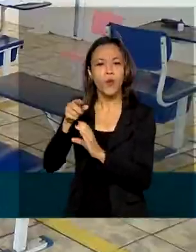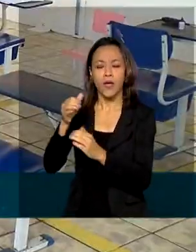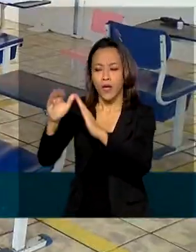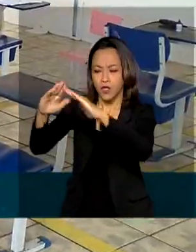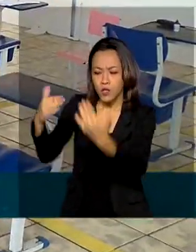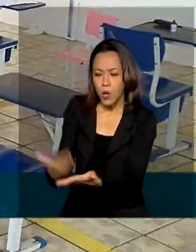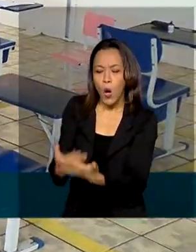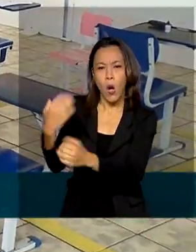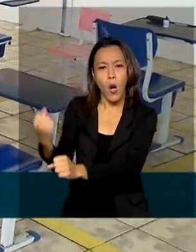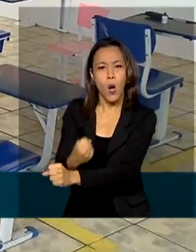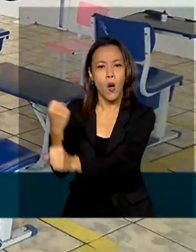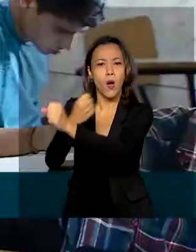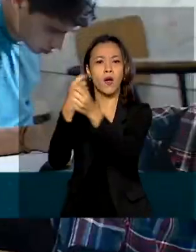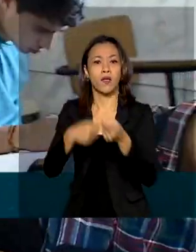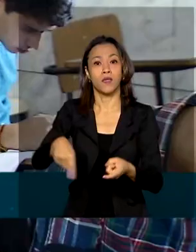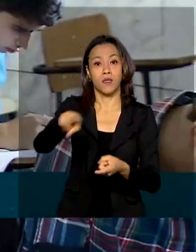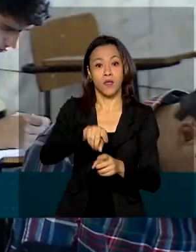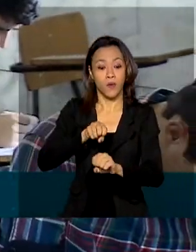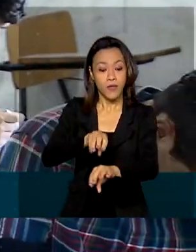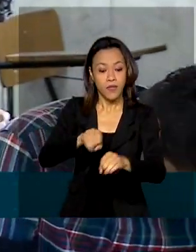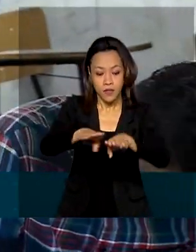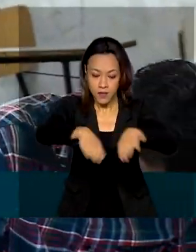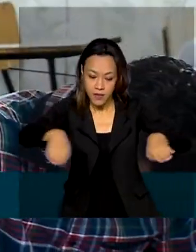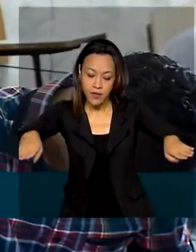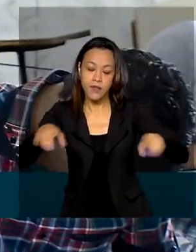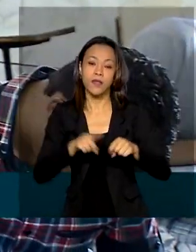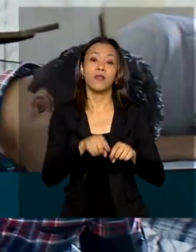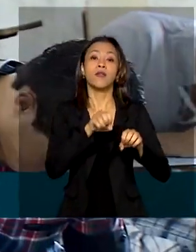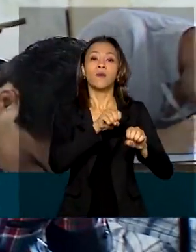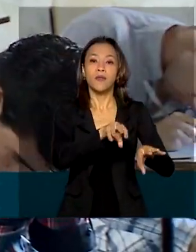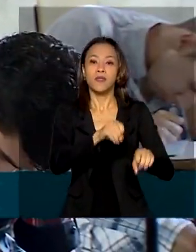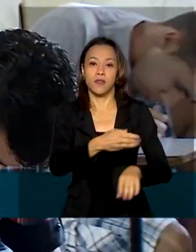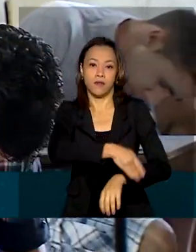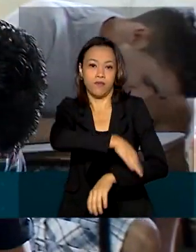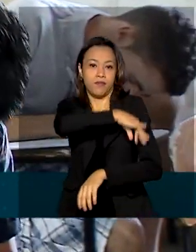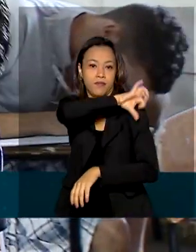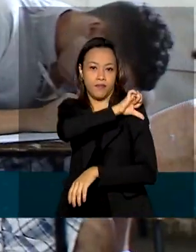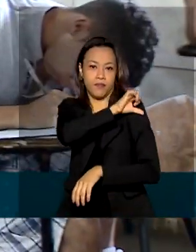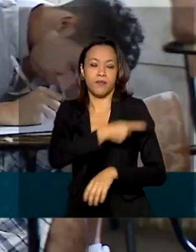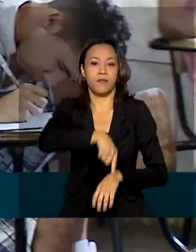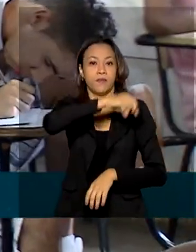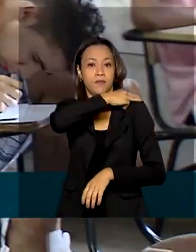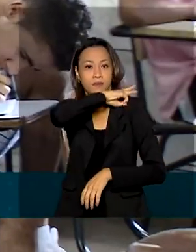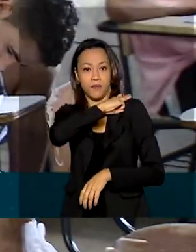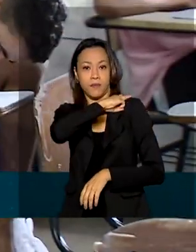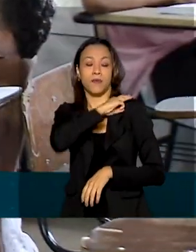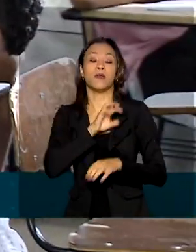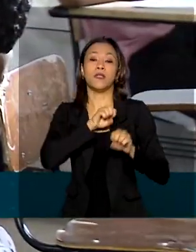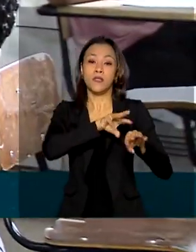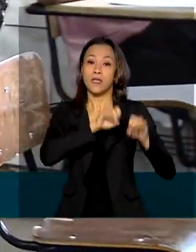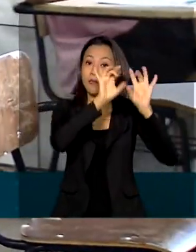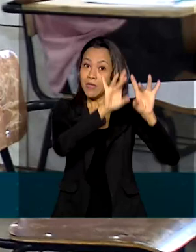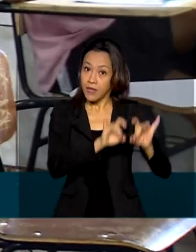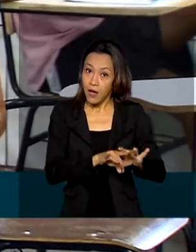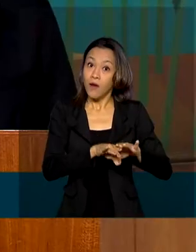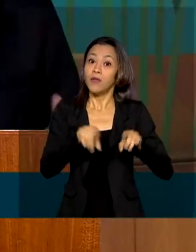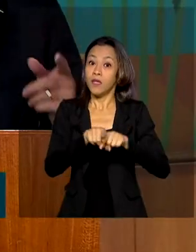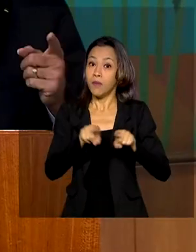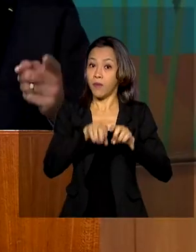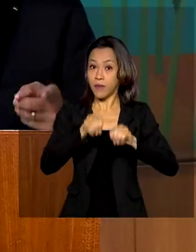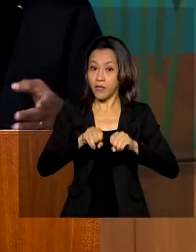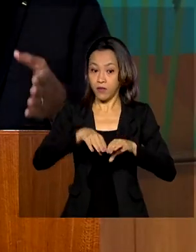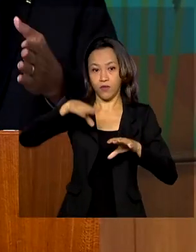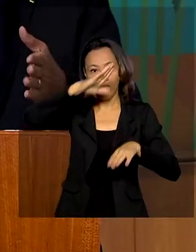-escolas, educação infantil, ensino fundamental, médio, educação especial e de jovens e adultos.